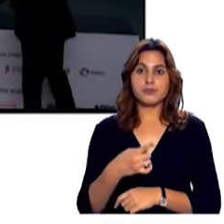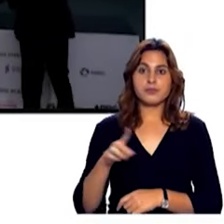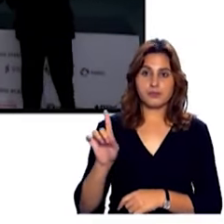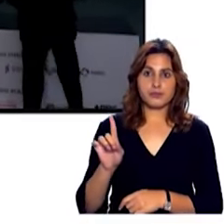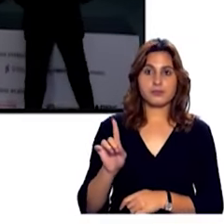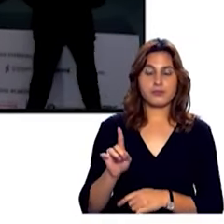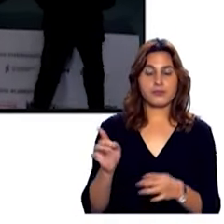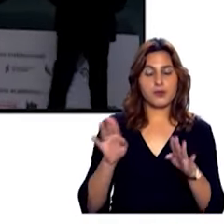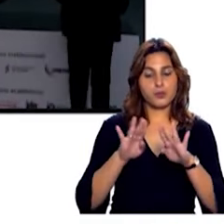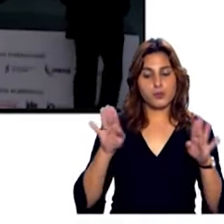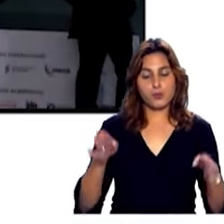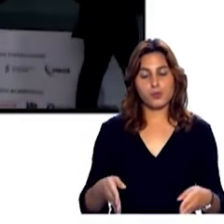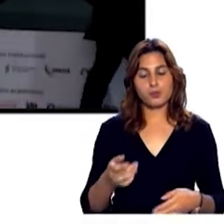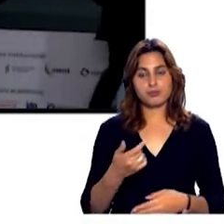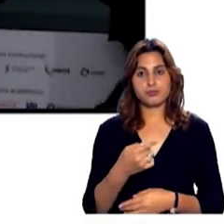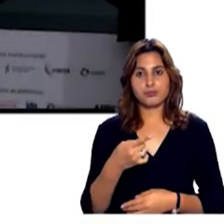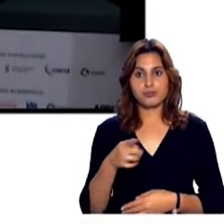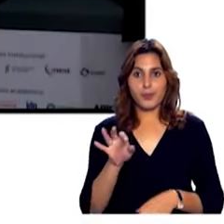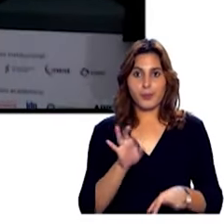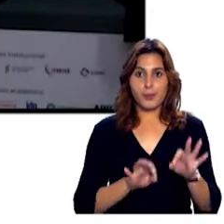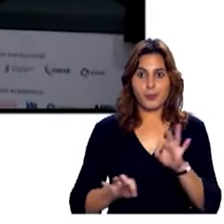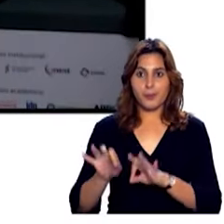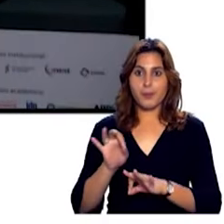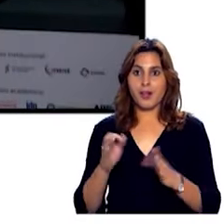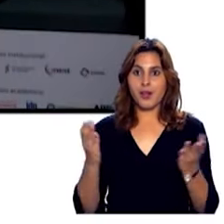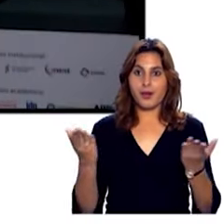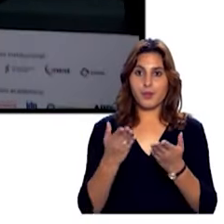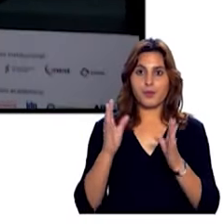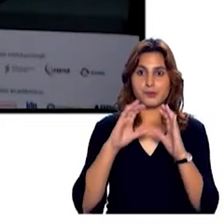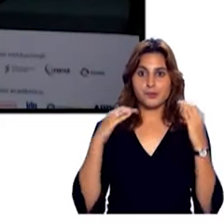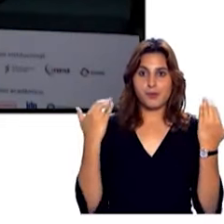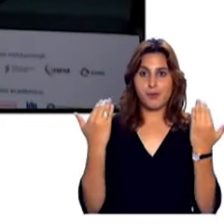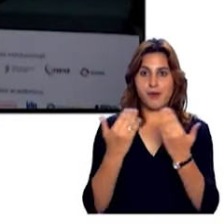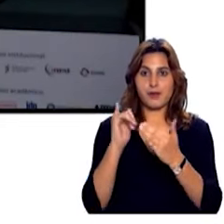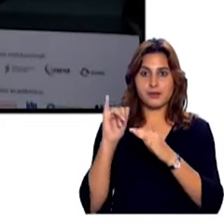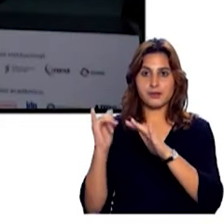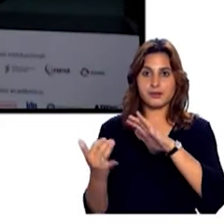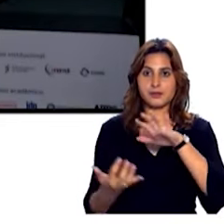último painel do nosso congresso internacional